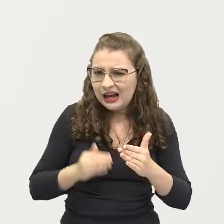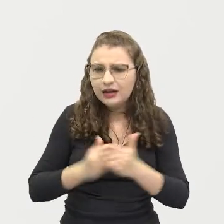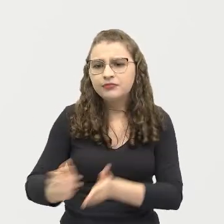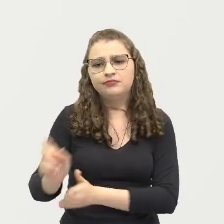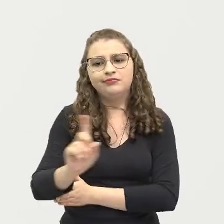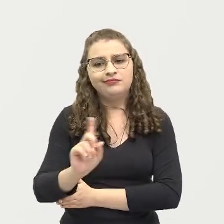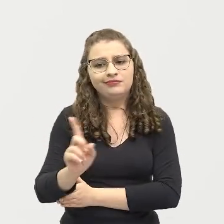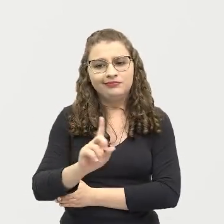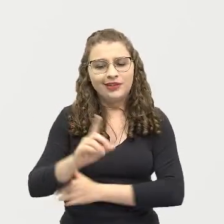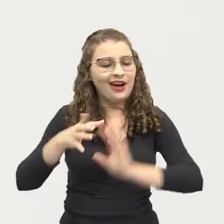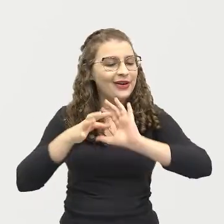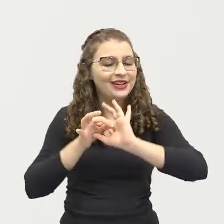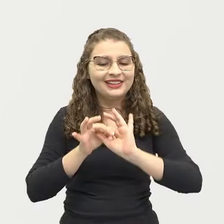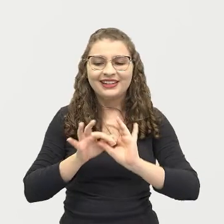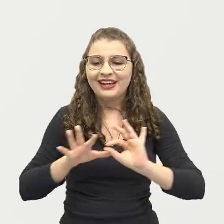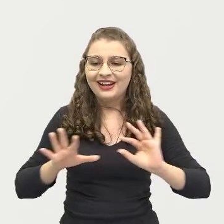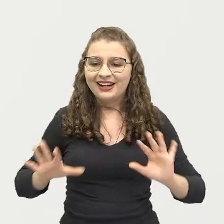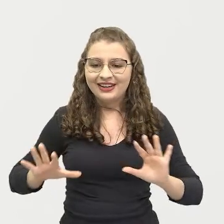formas como